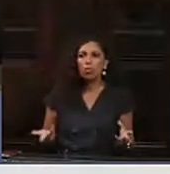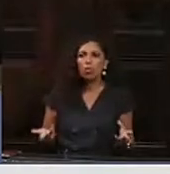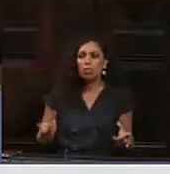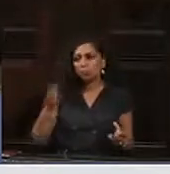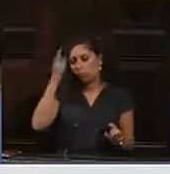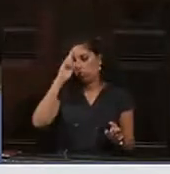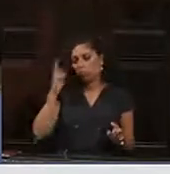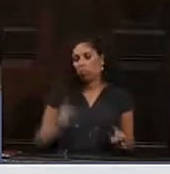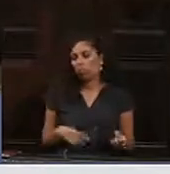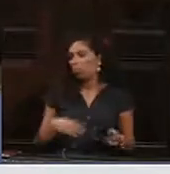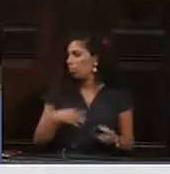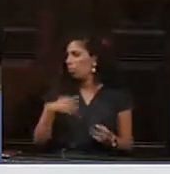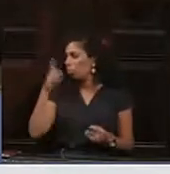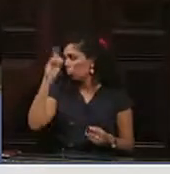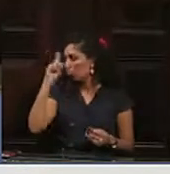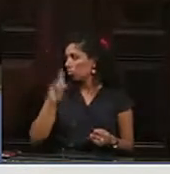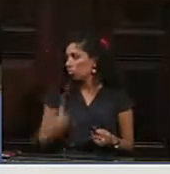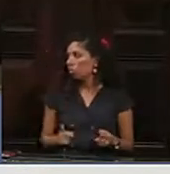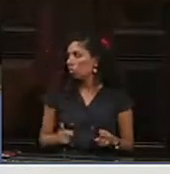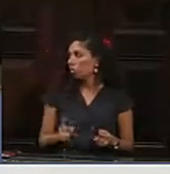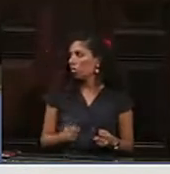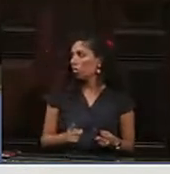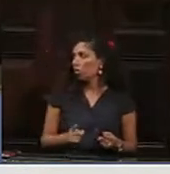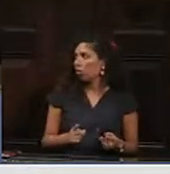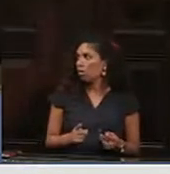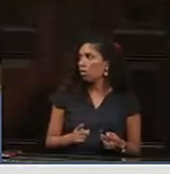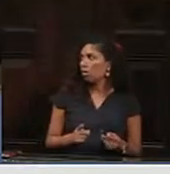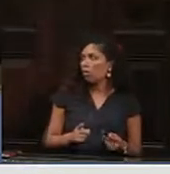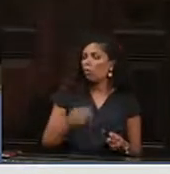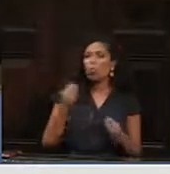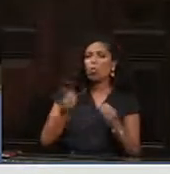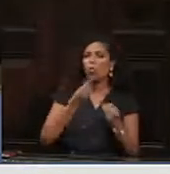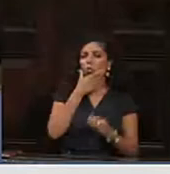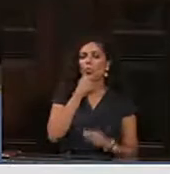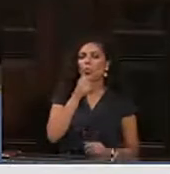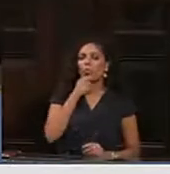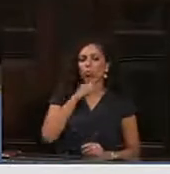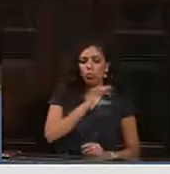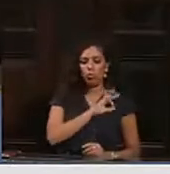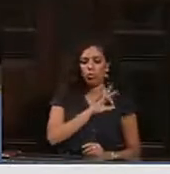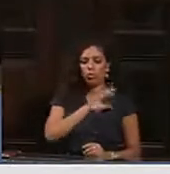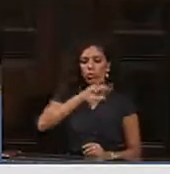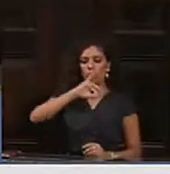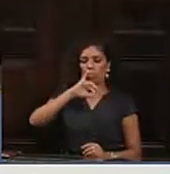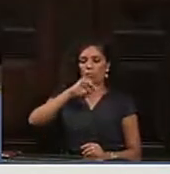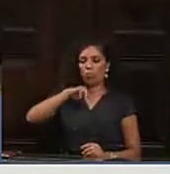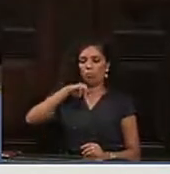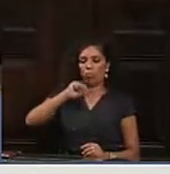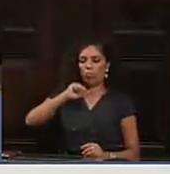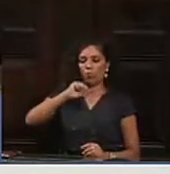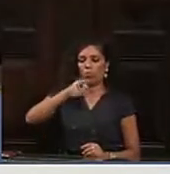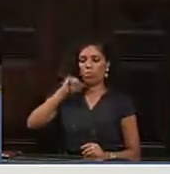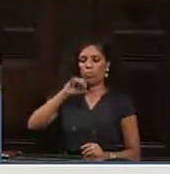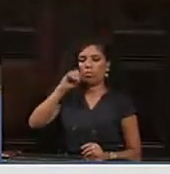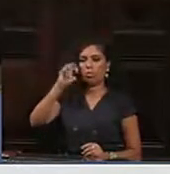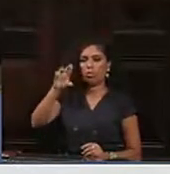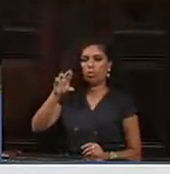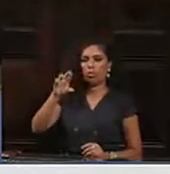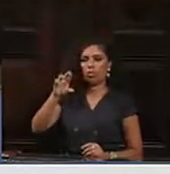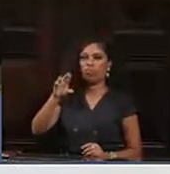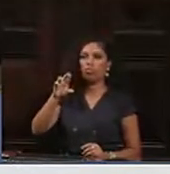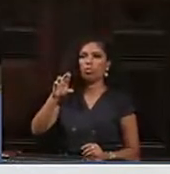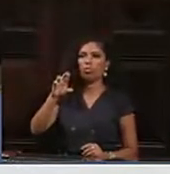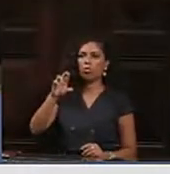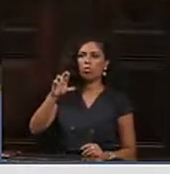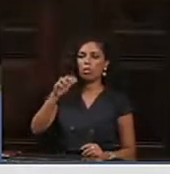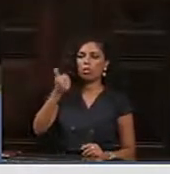saber como que isso pode acontecer. Como um major de polícia pode ficar na mesma patente 11 anos? Isso desmotiva o